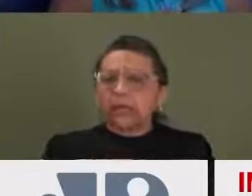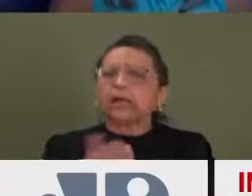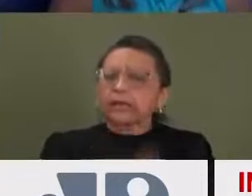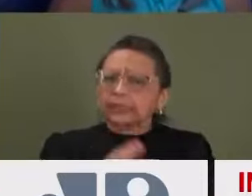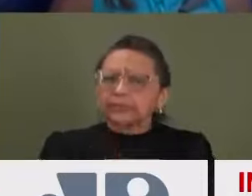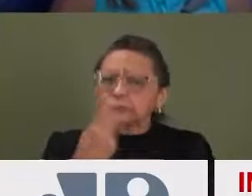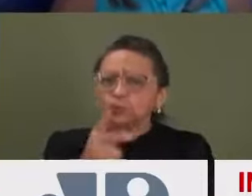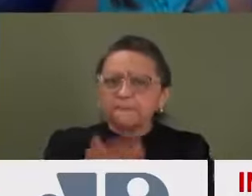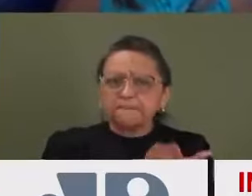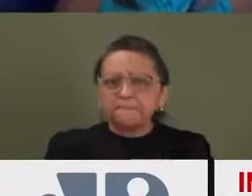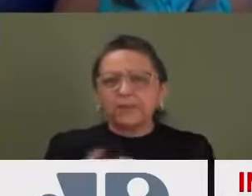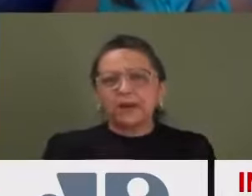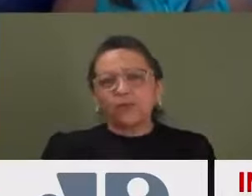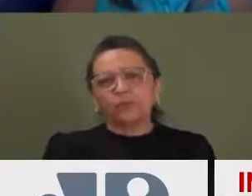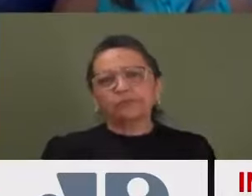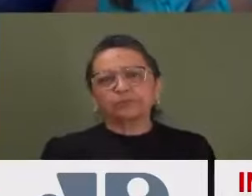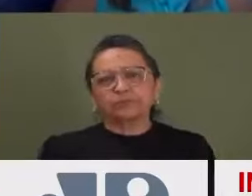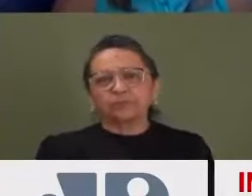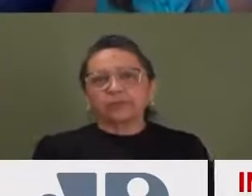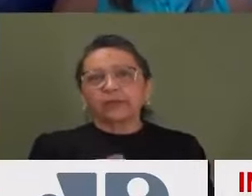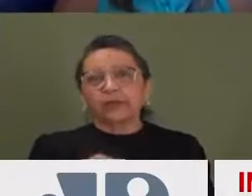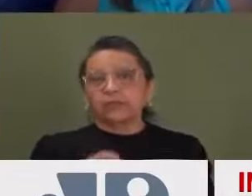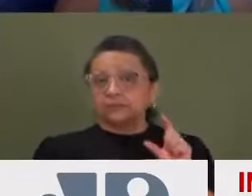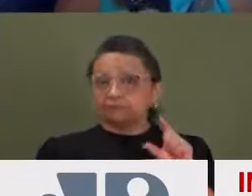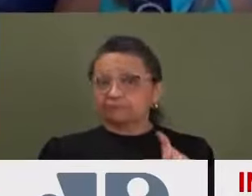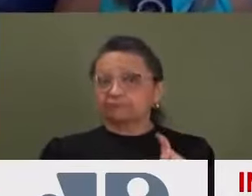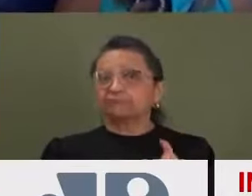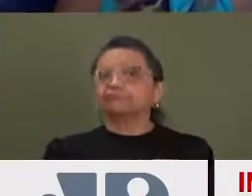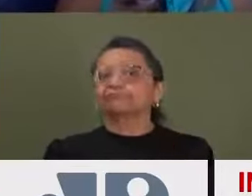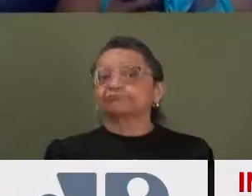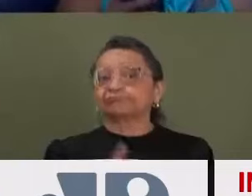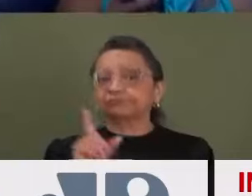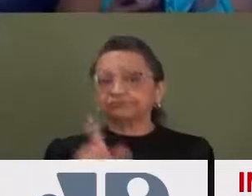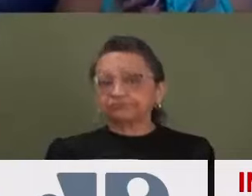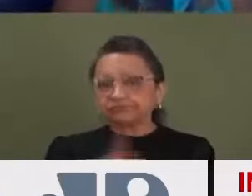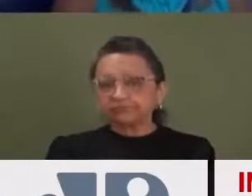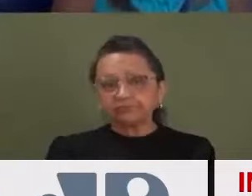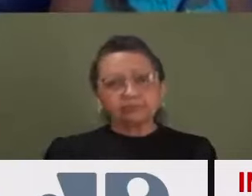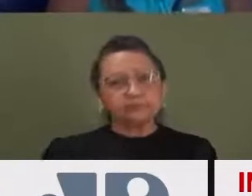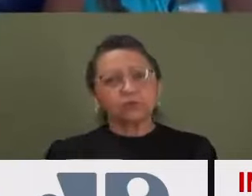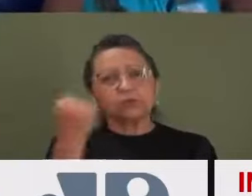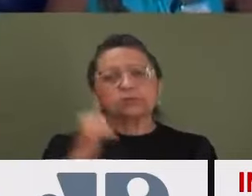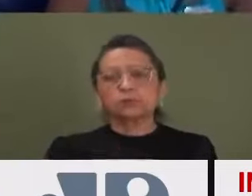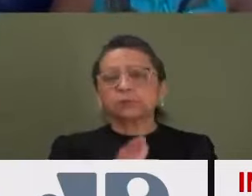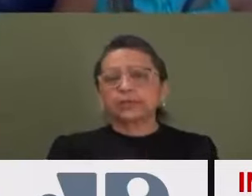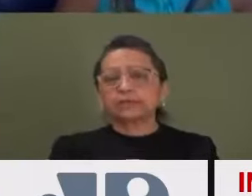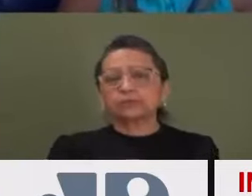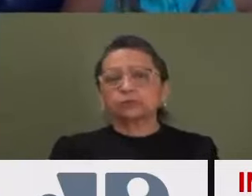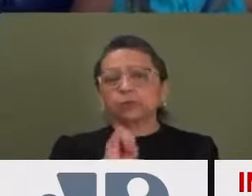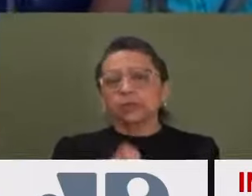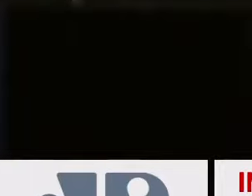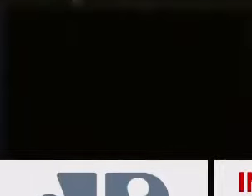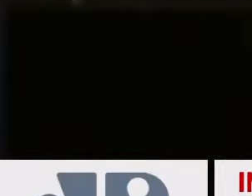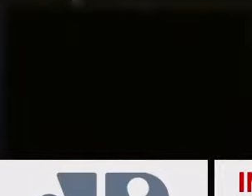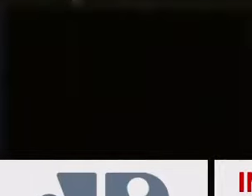todas as emendas, inclusive uma que previa a ampliação da isenção do IR para até R$ 5.000, promessa de campanha do presidente